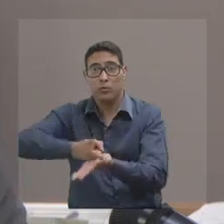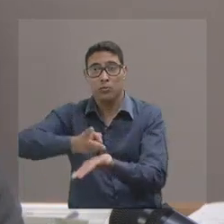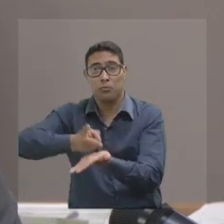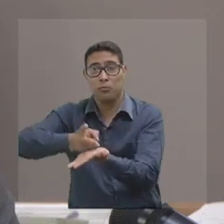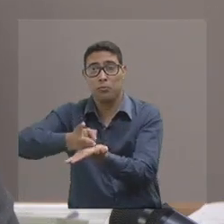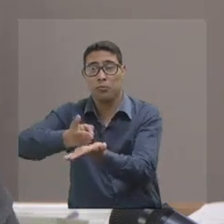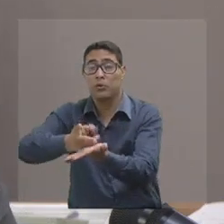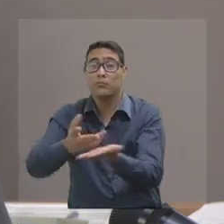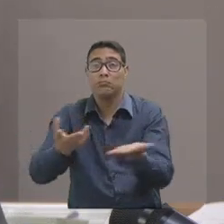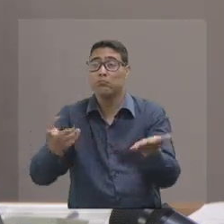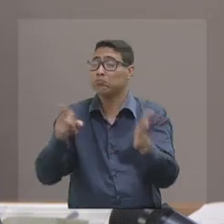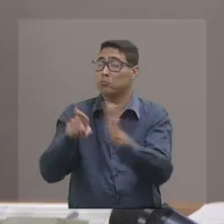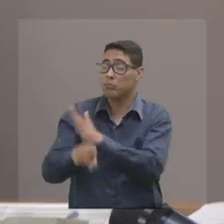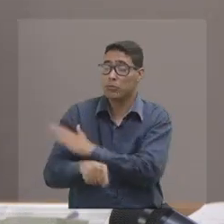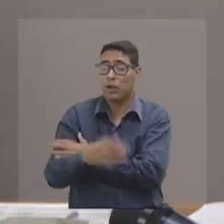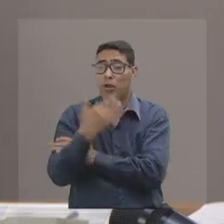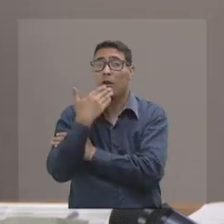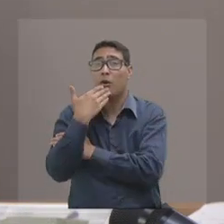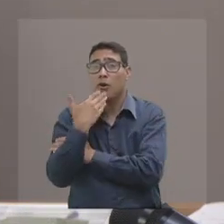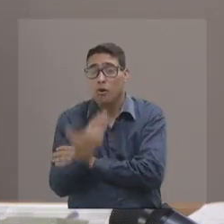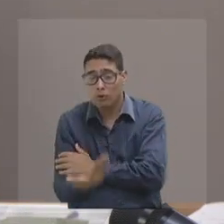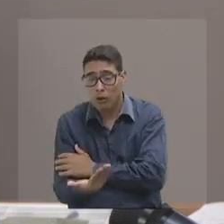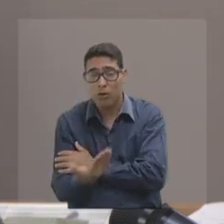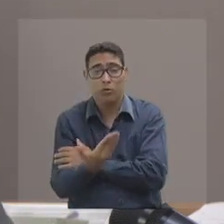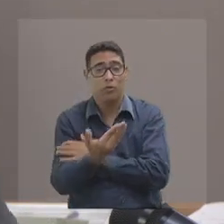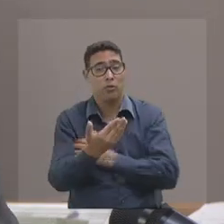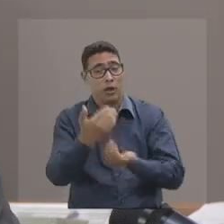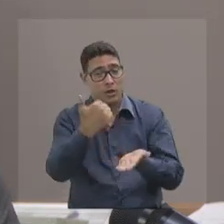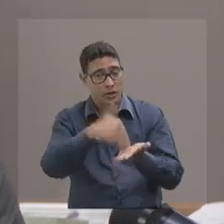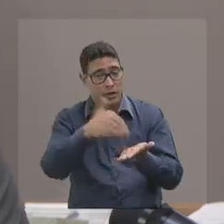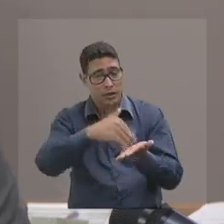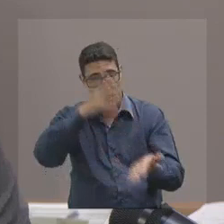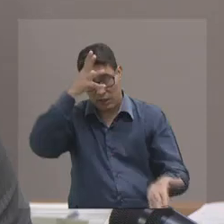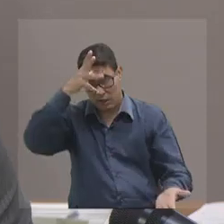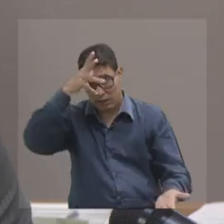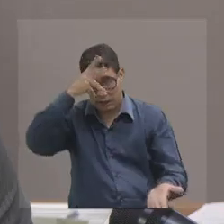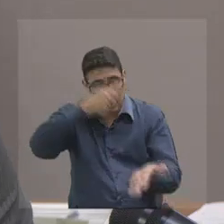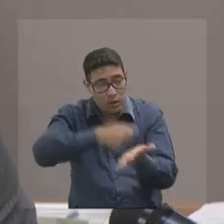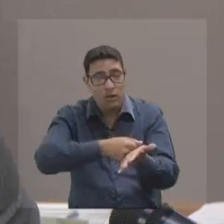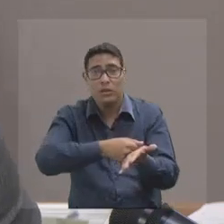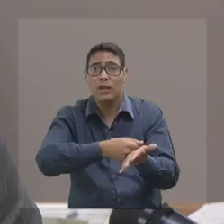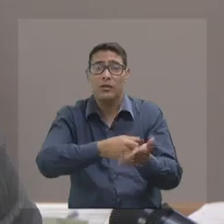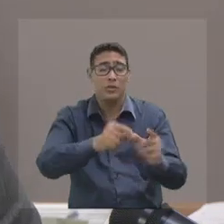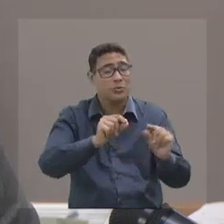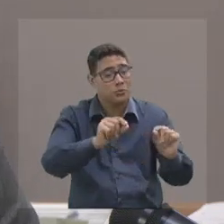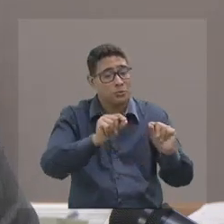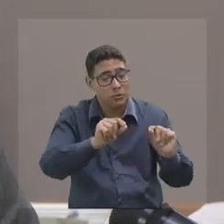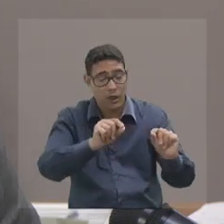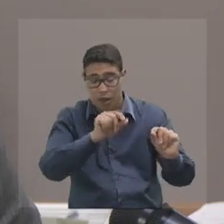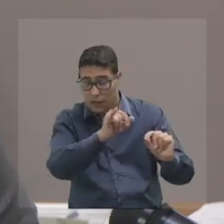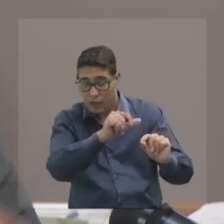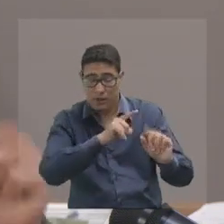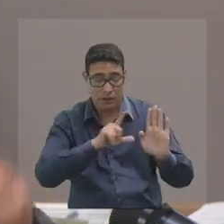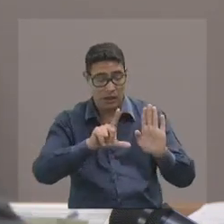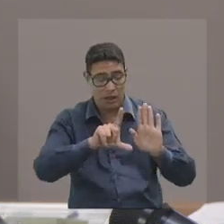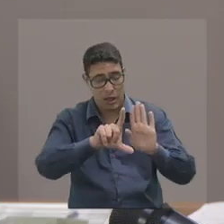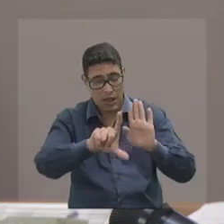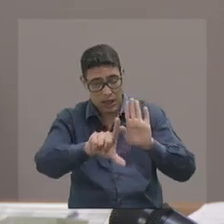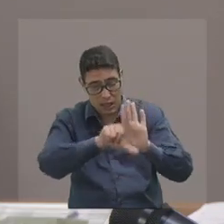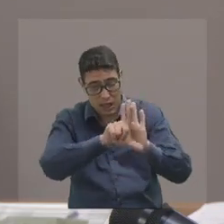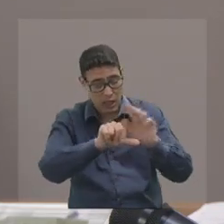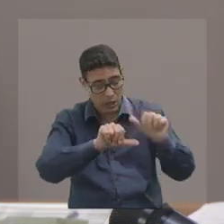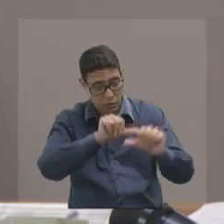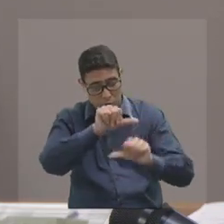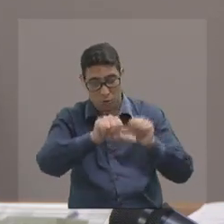será a atitude da secretaria caso não haja nenhuma alteração Legislativa porque eu